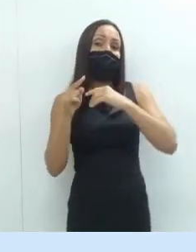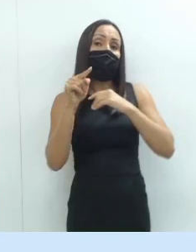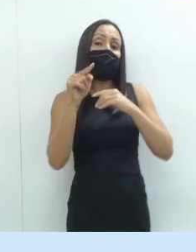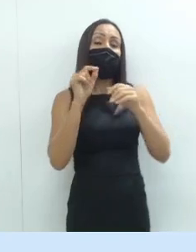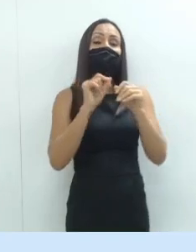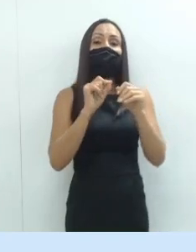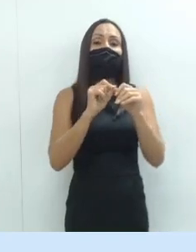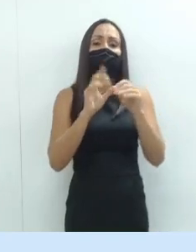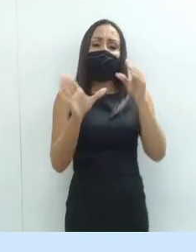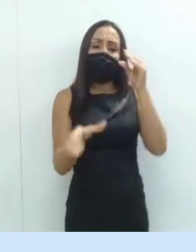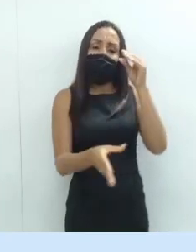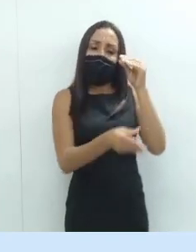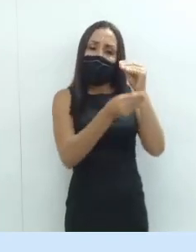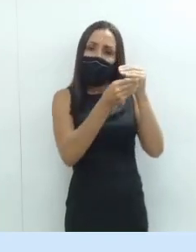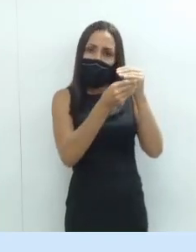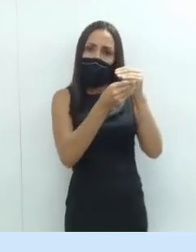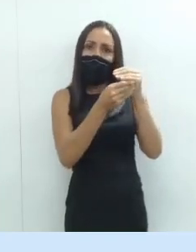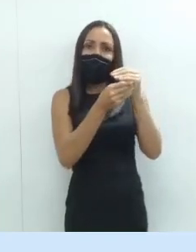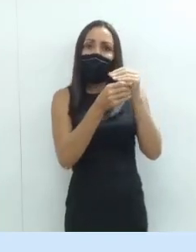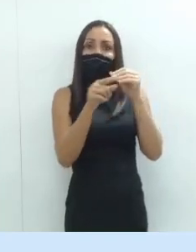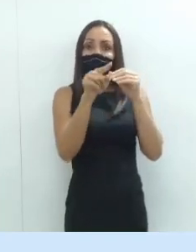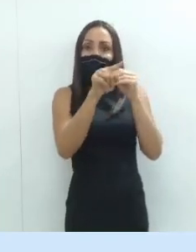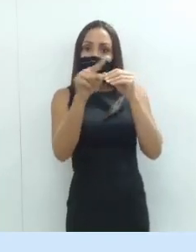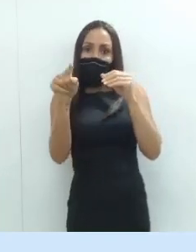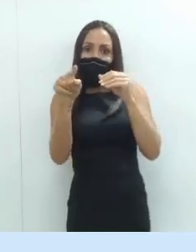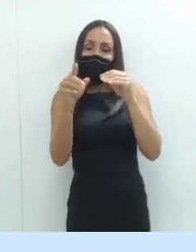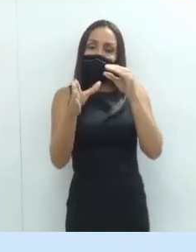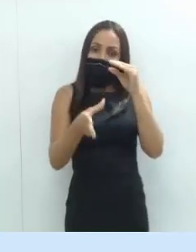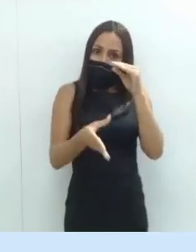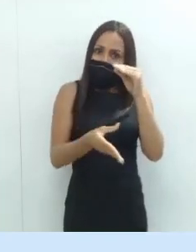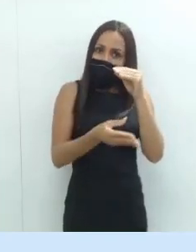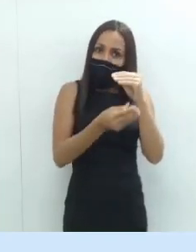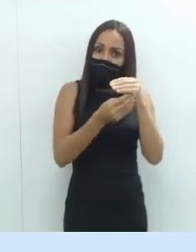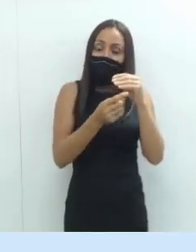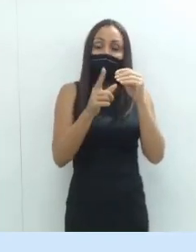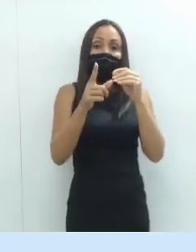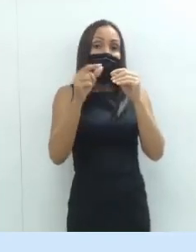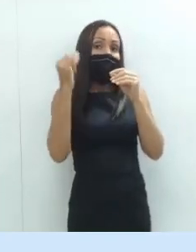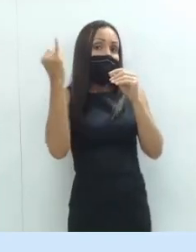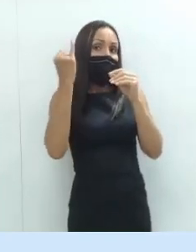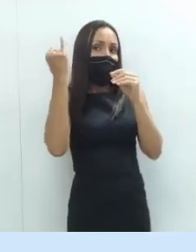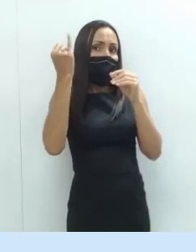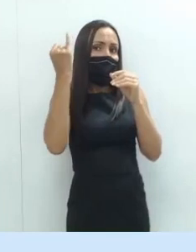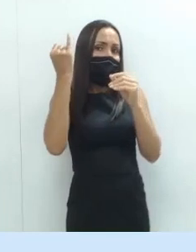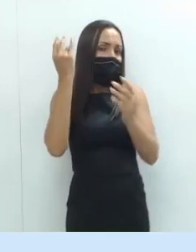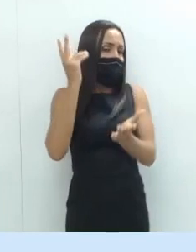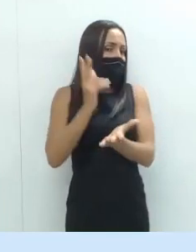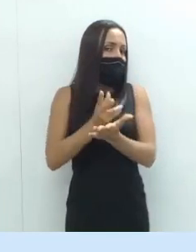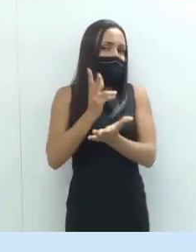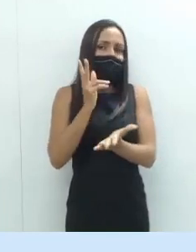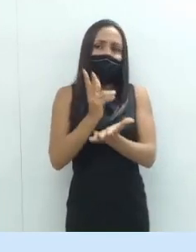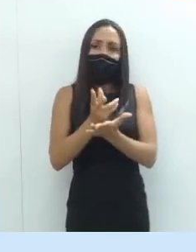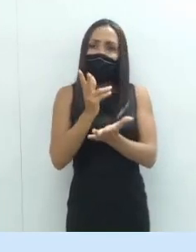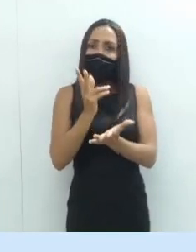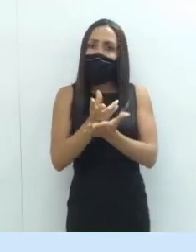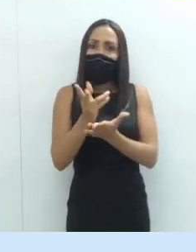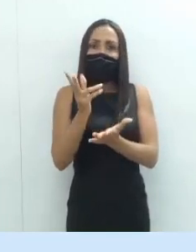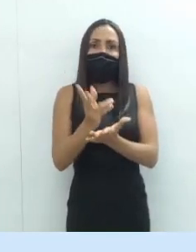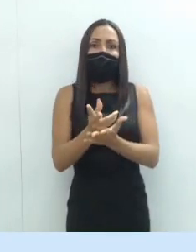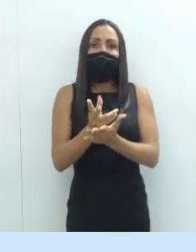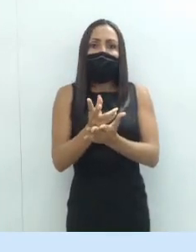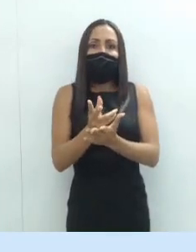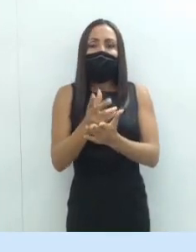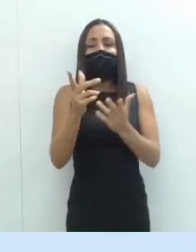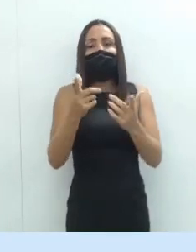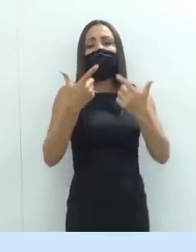o seu resumo, quando você fizer a sua síntese, é importante que você mantenha esse nível